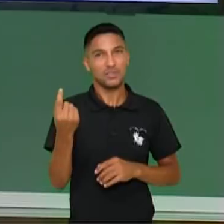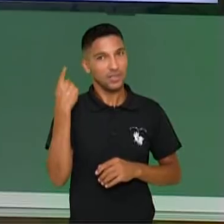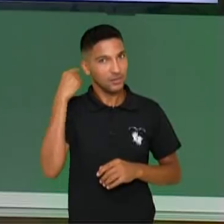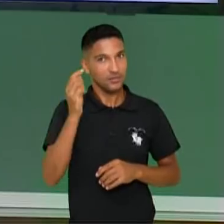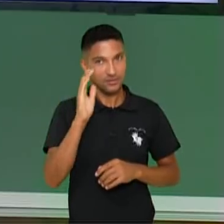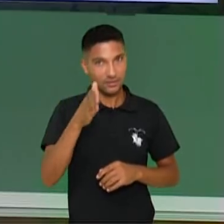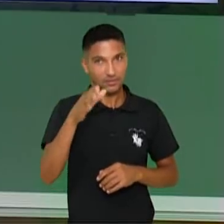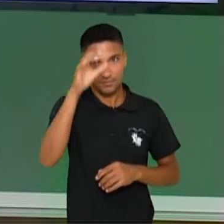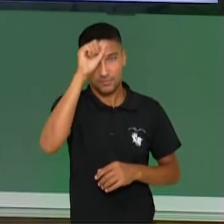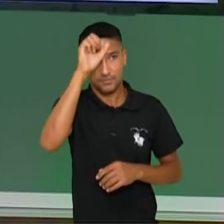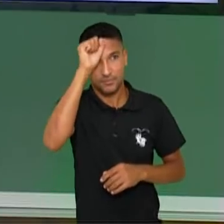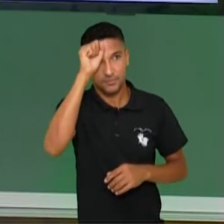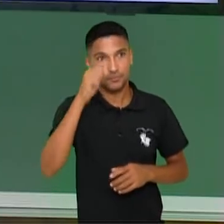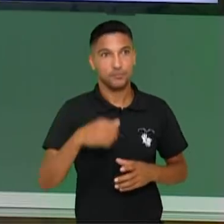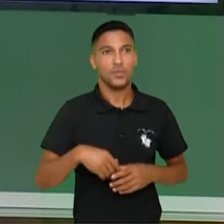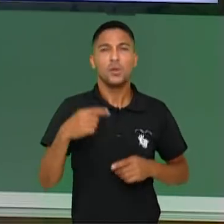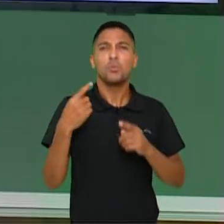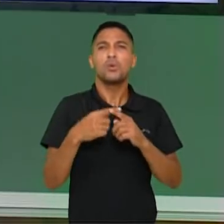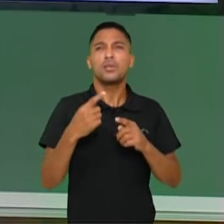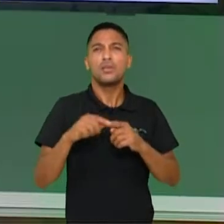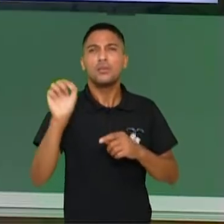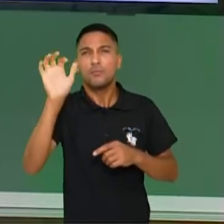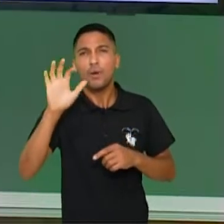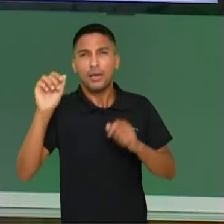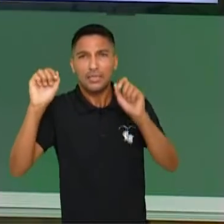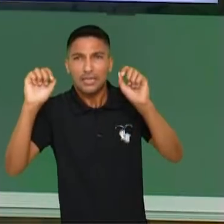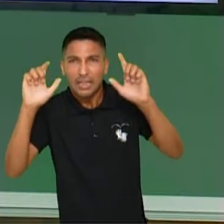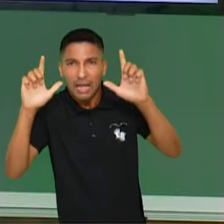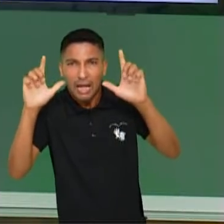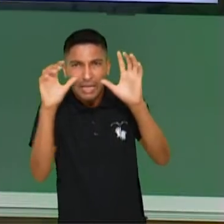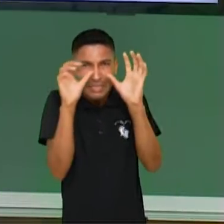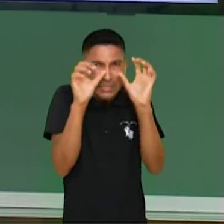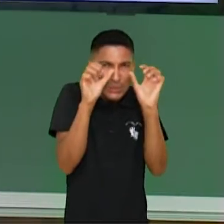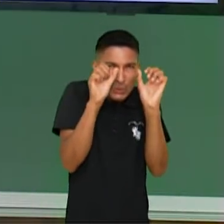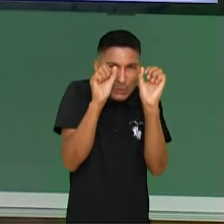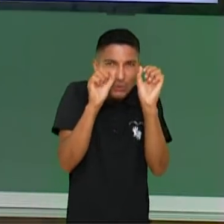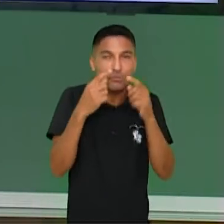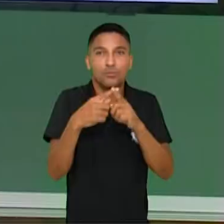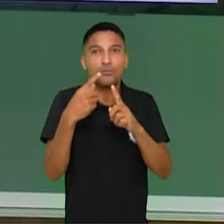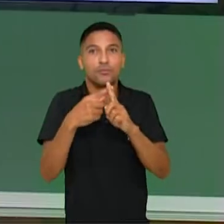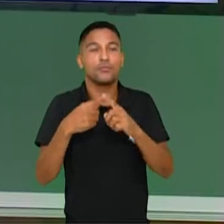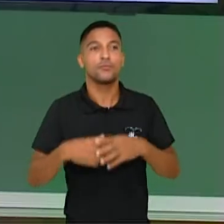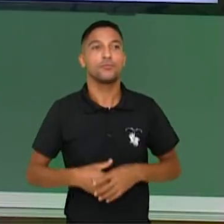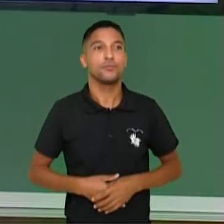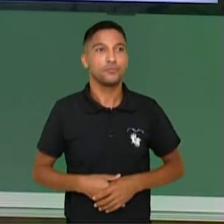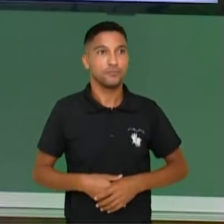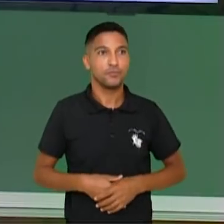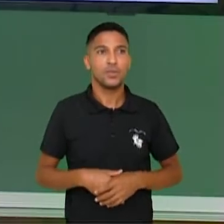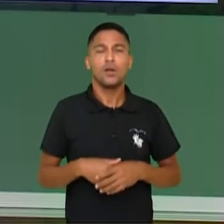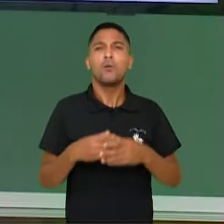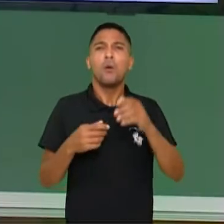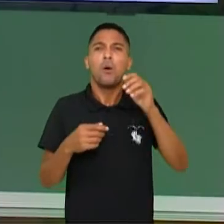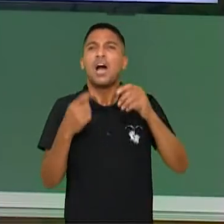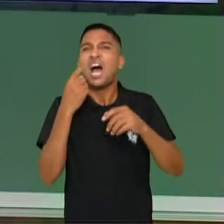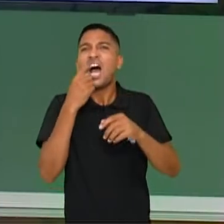aula. Alternativa A, né? A questão A. Quais ossos estão identificados em A